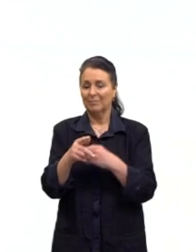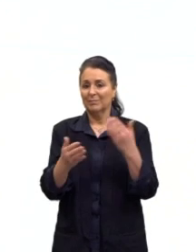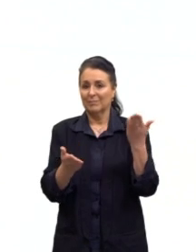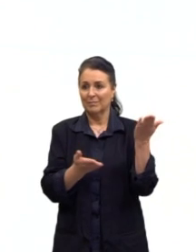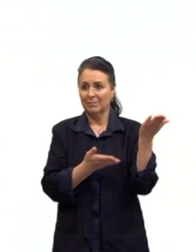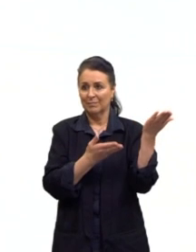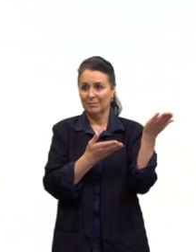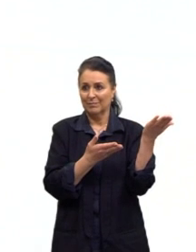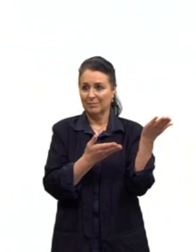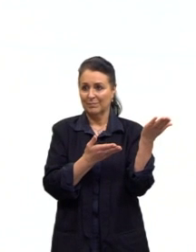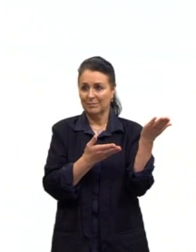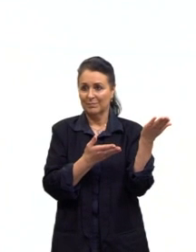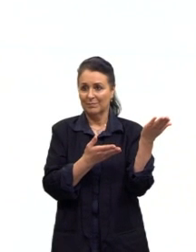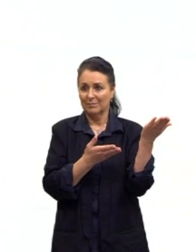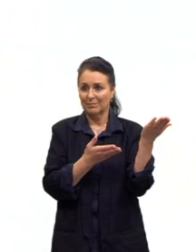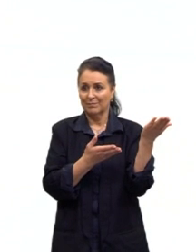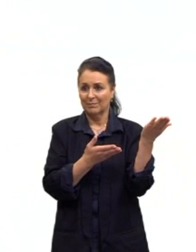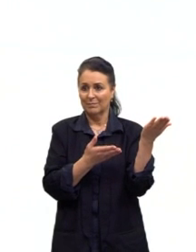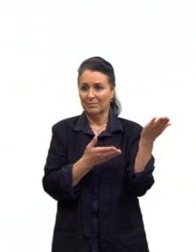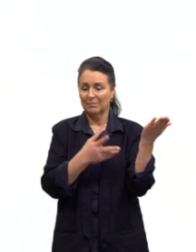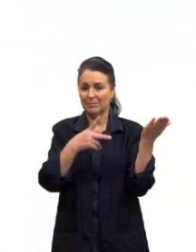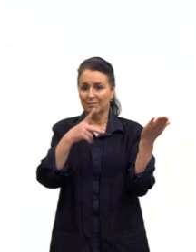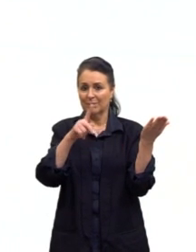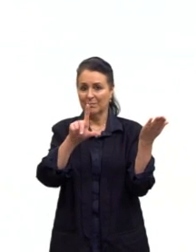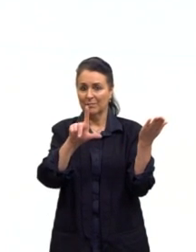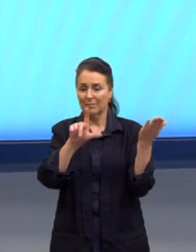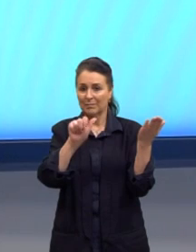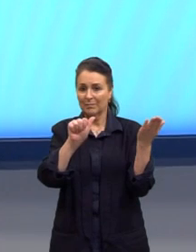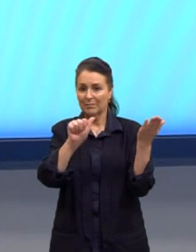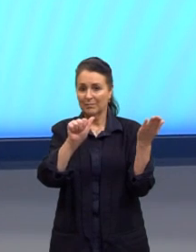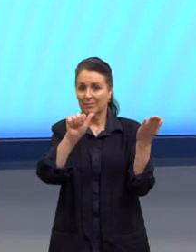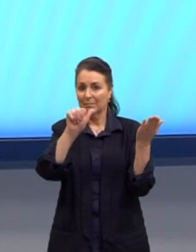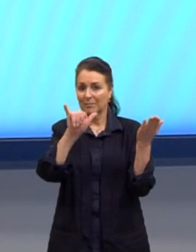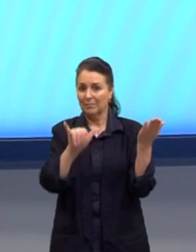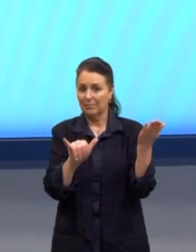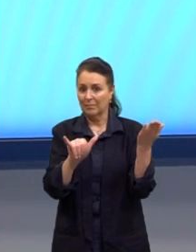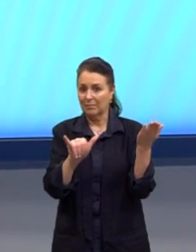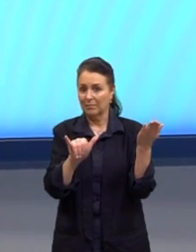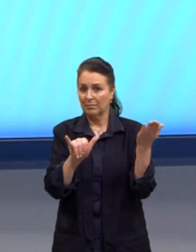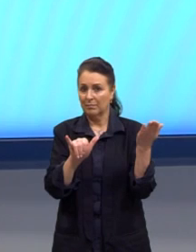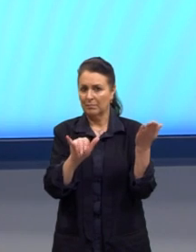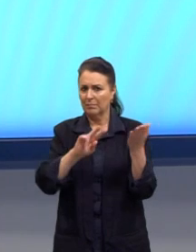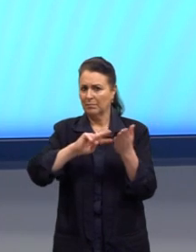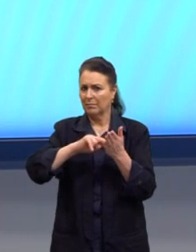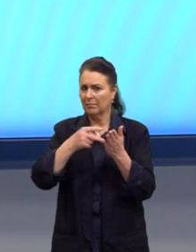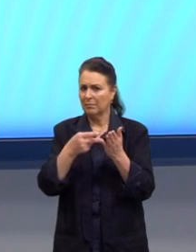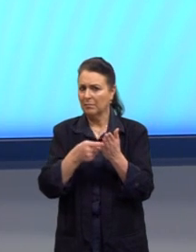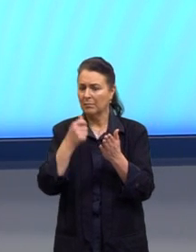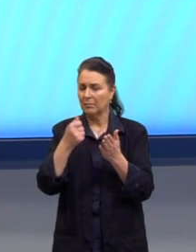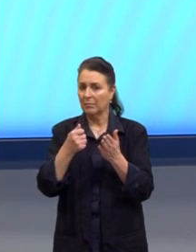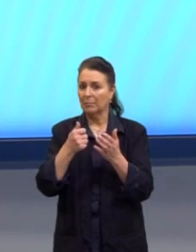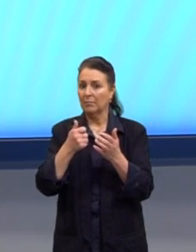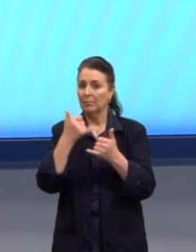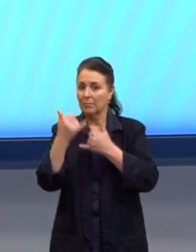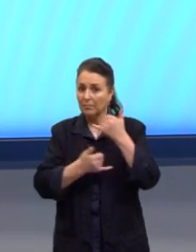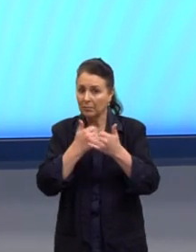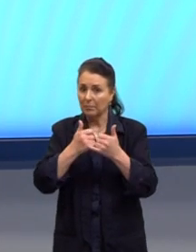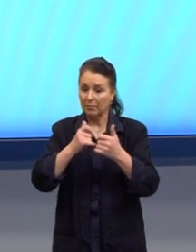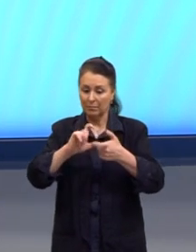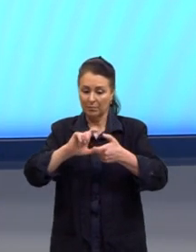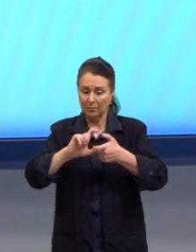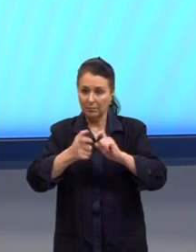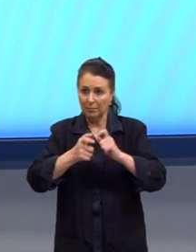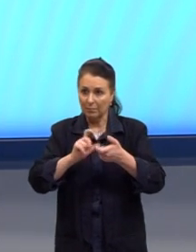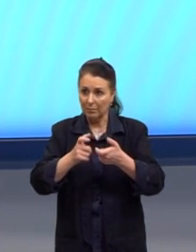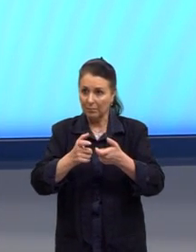Play você conhece né que que é o Play o play eu brincar o play ou jogar mas o Play